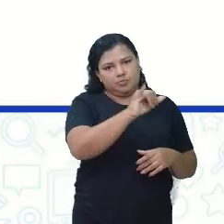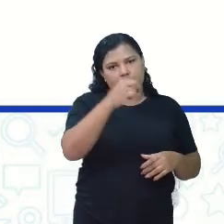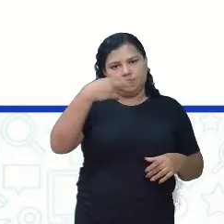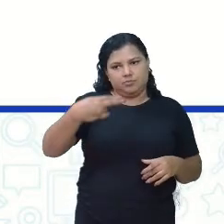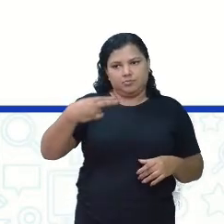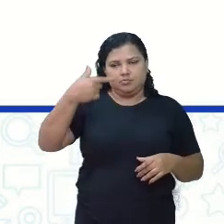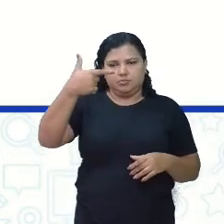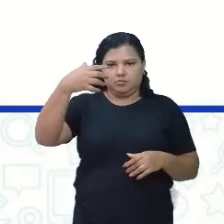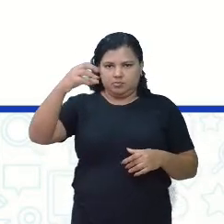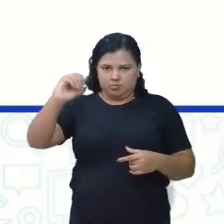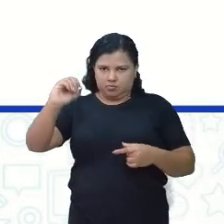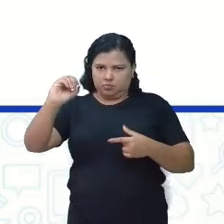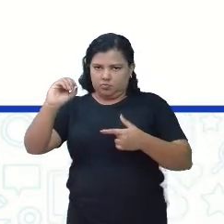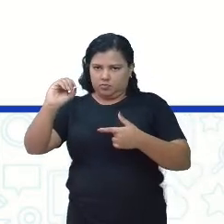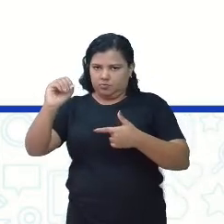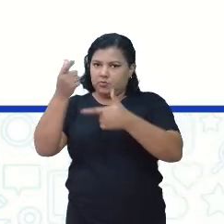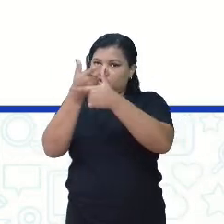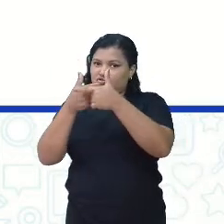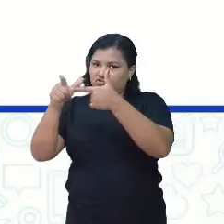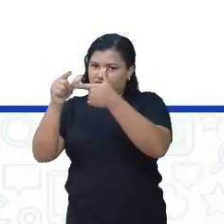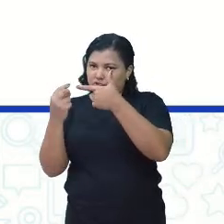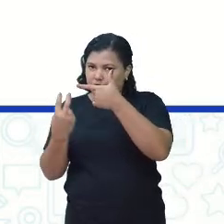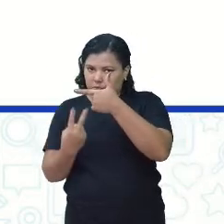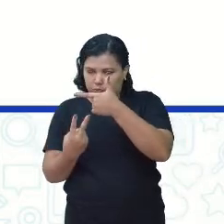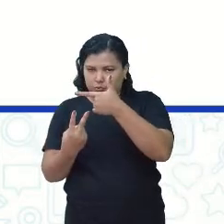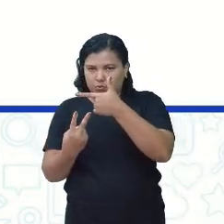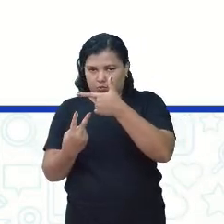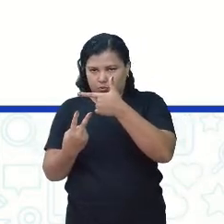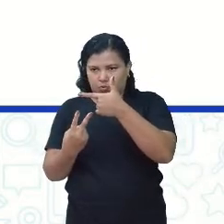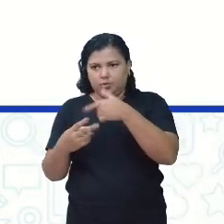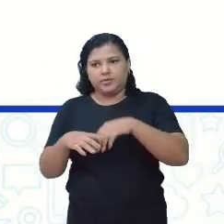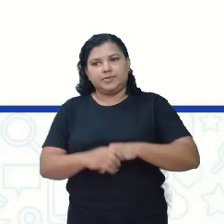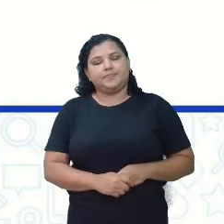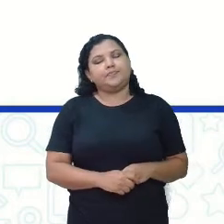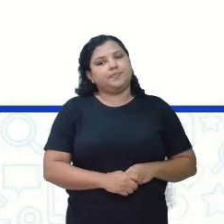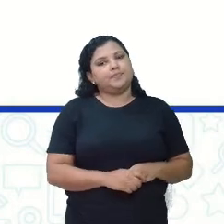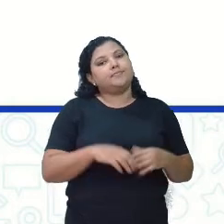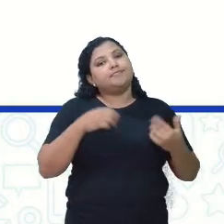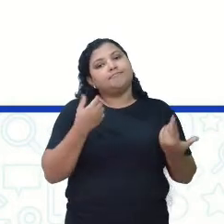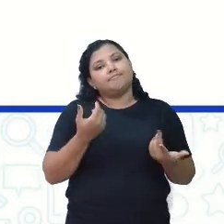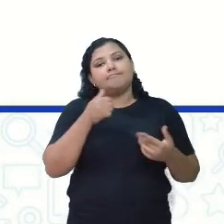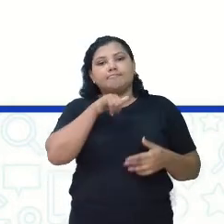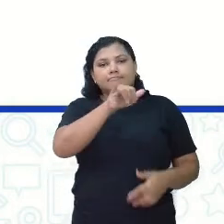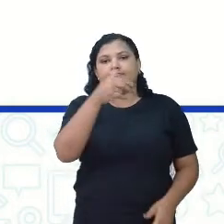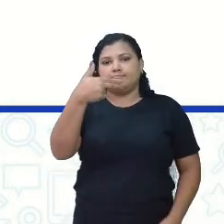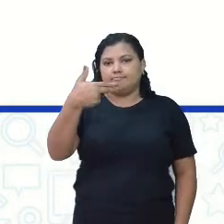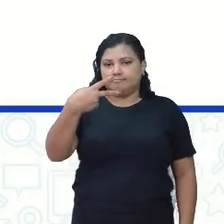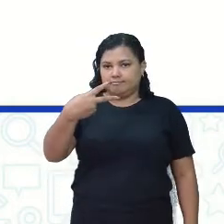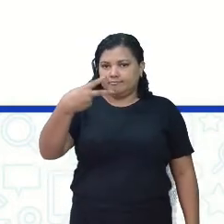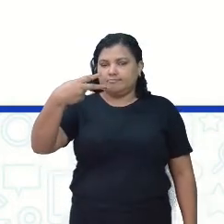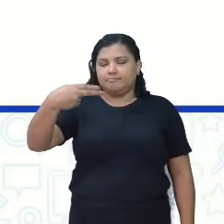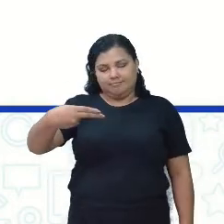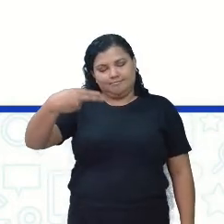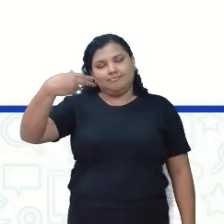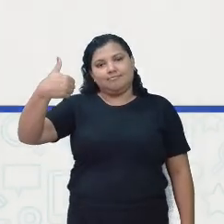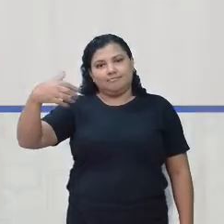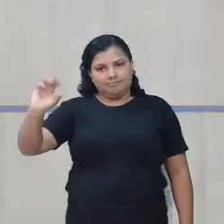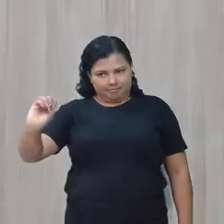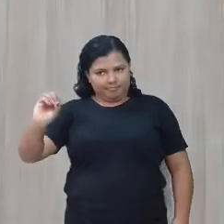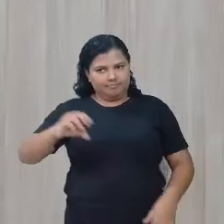que y ele é igual a 20 dividido por 2, que y é igual a 10.